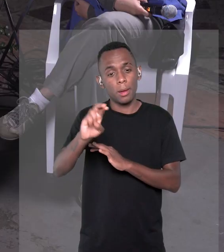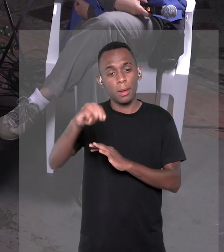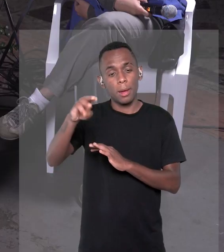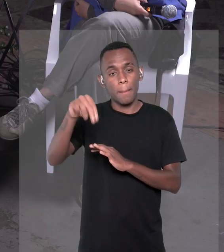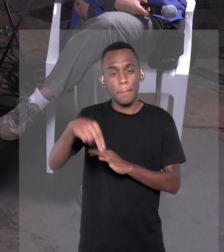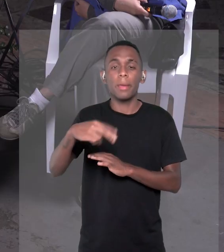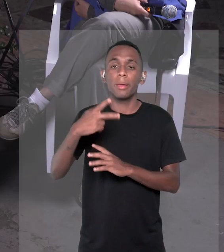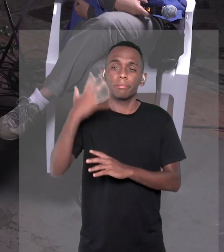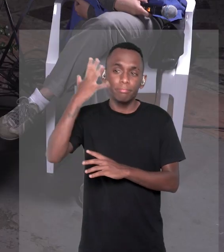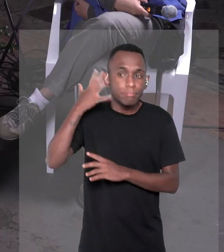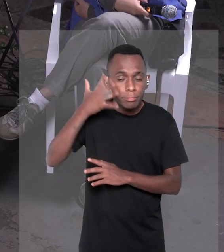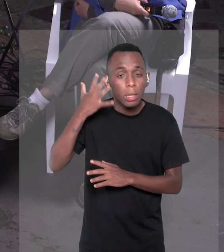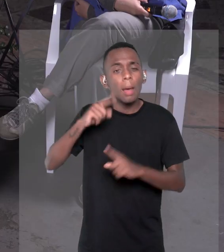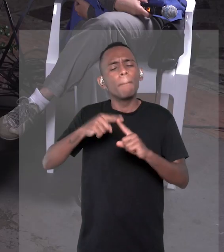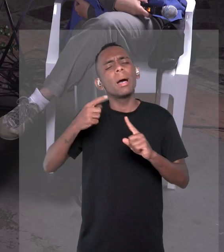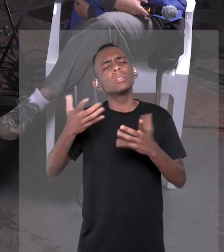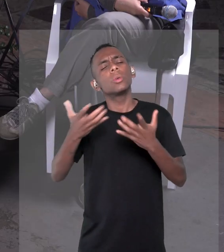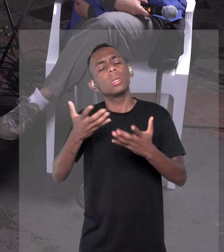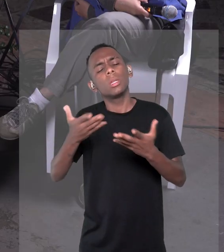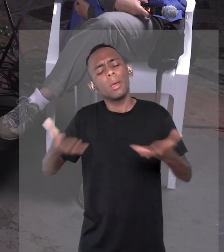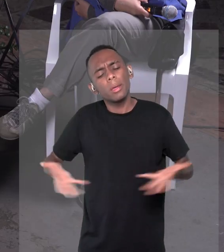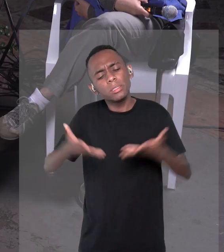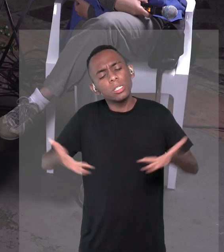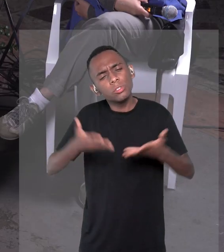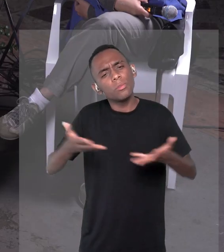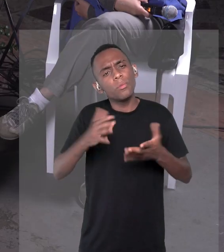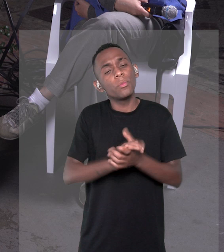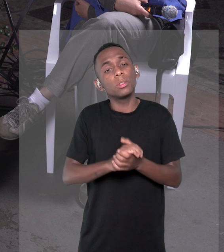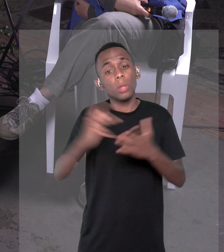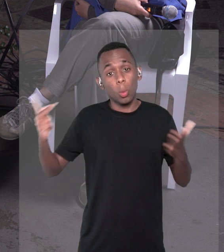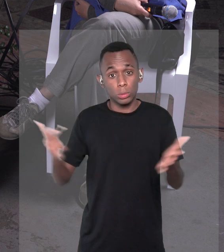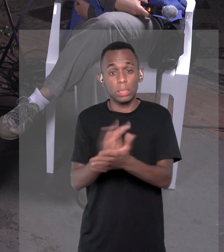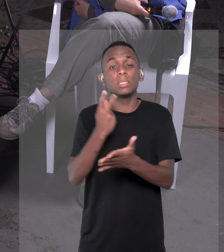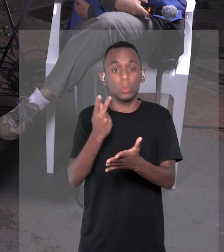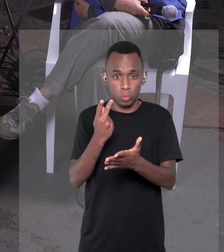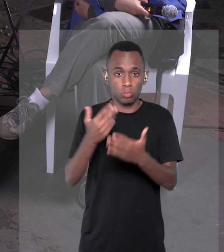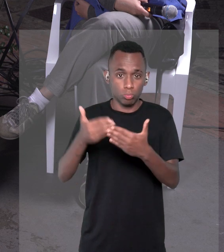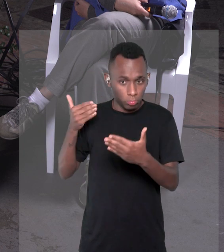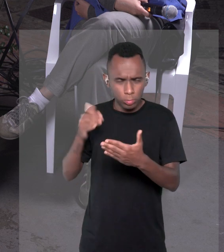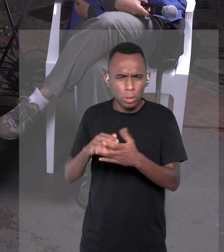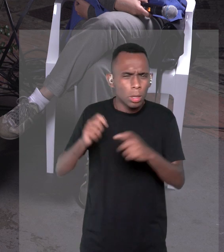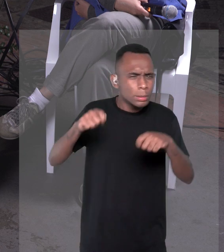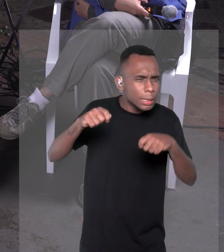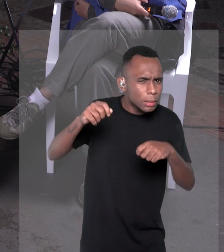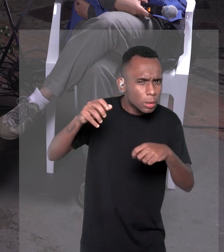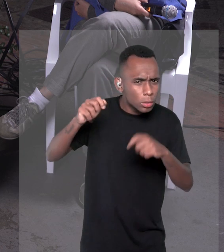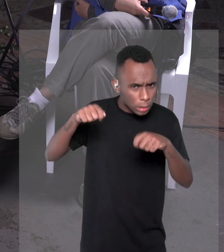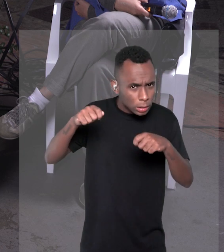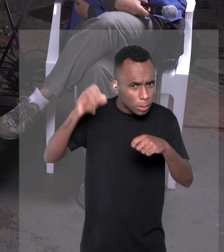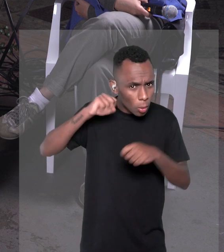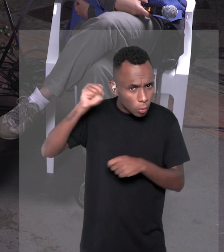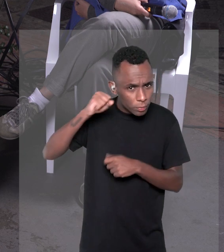vai passar a palavra para Carmen, mas eu queria te provocar pelo